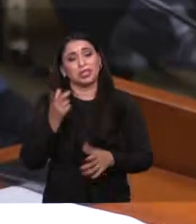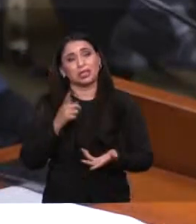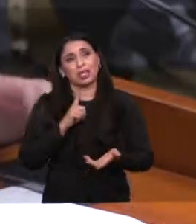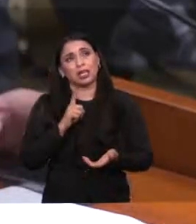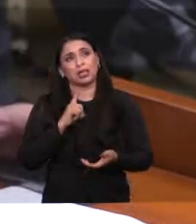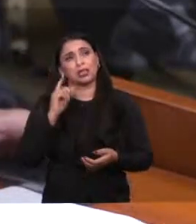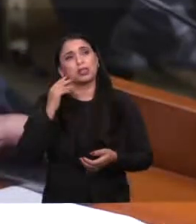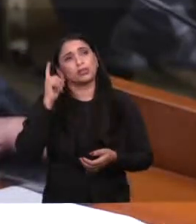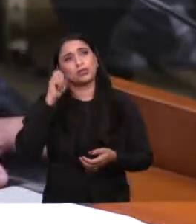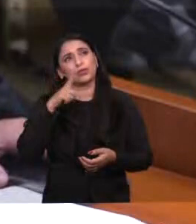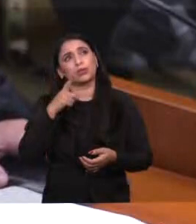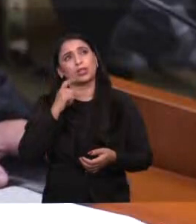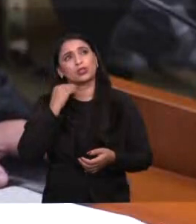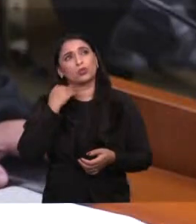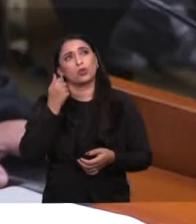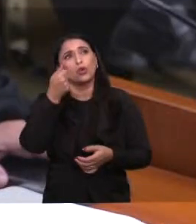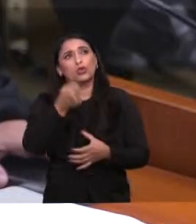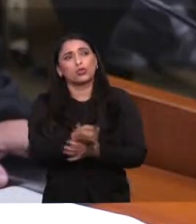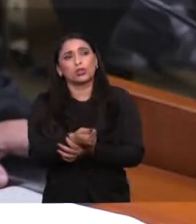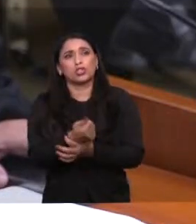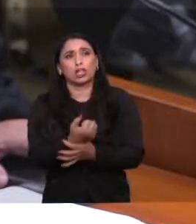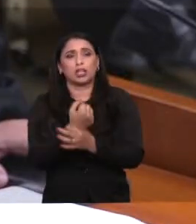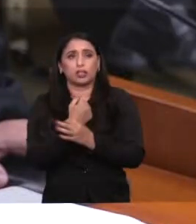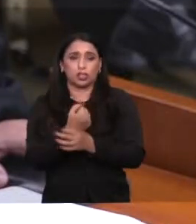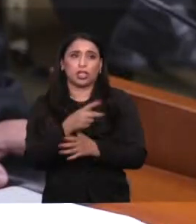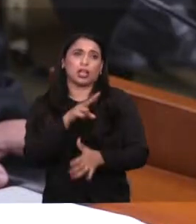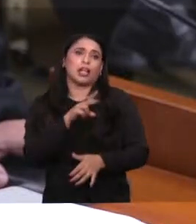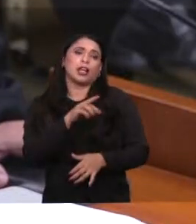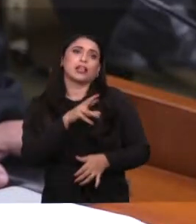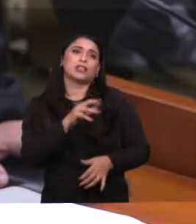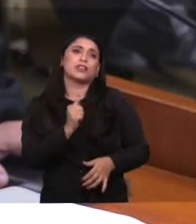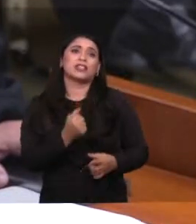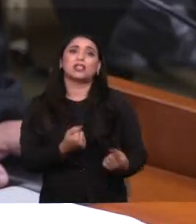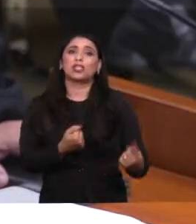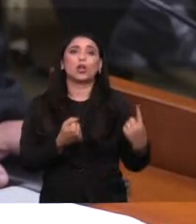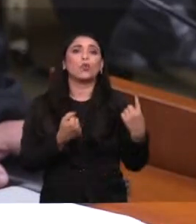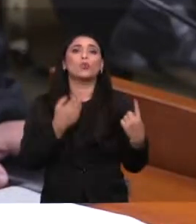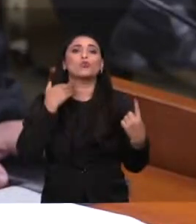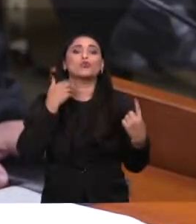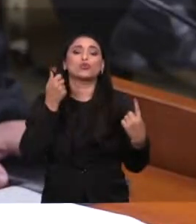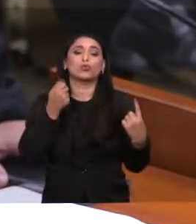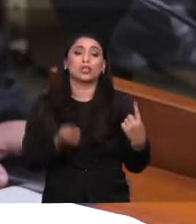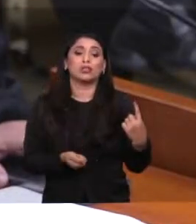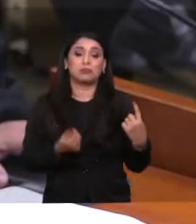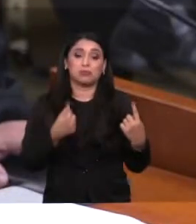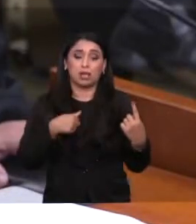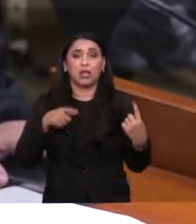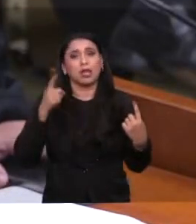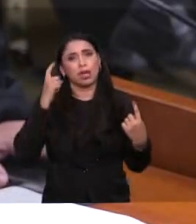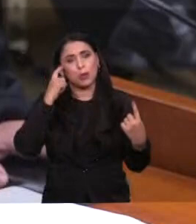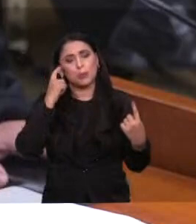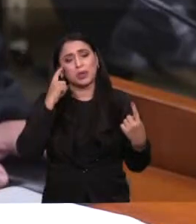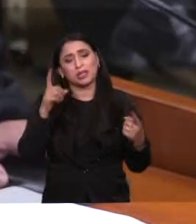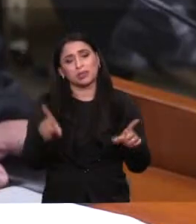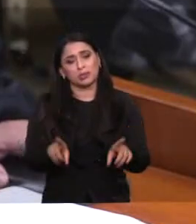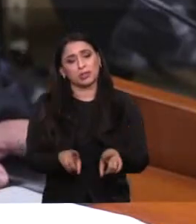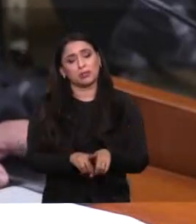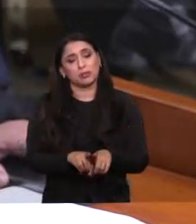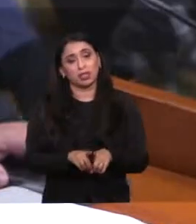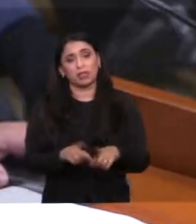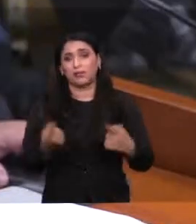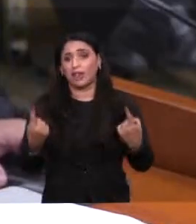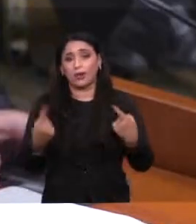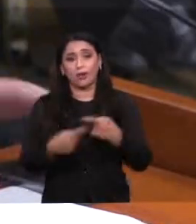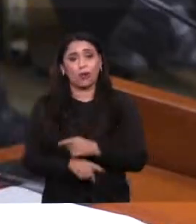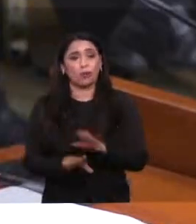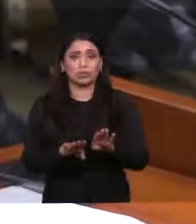naqueles casos das varas com apenas um juiz. Isso, no nosso entender, também representa violação